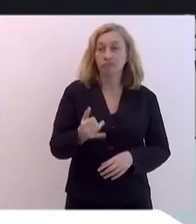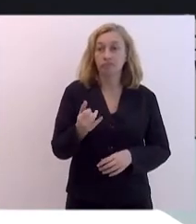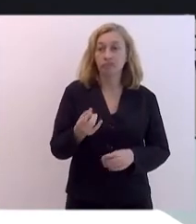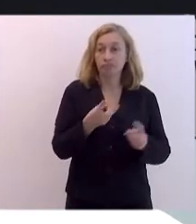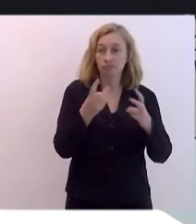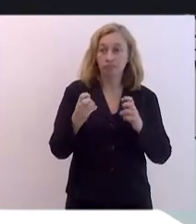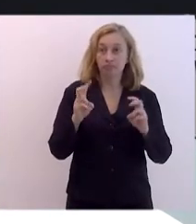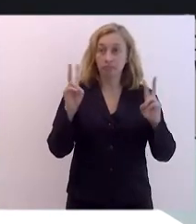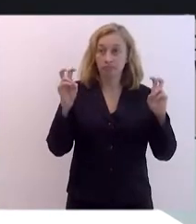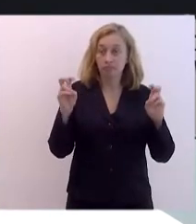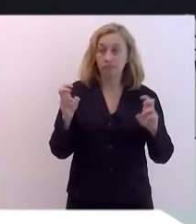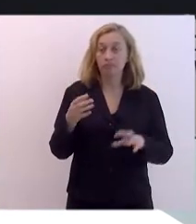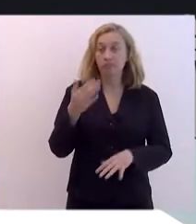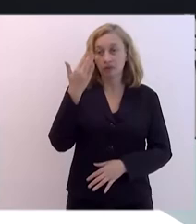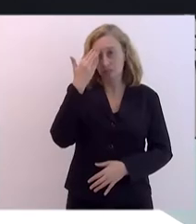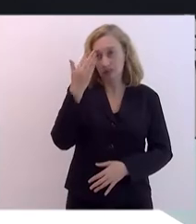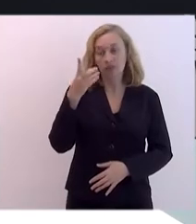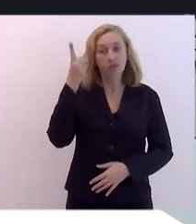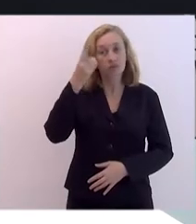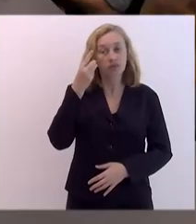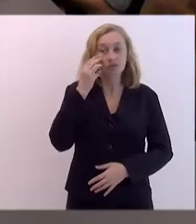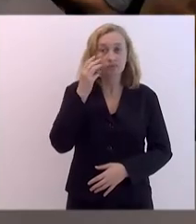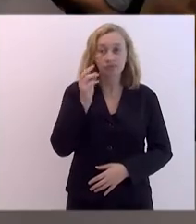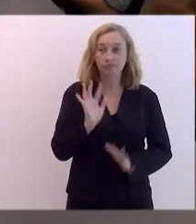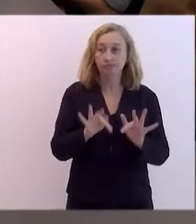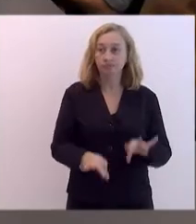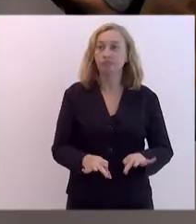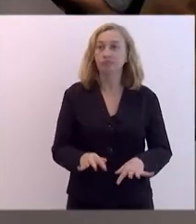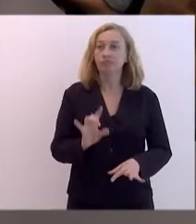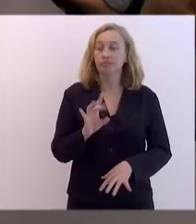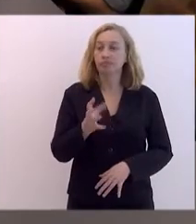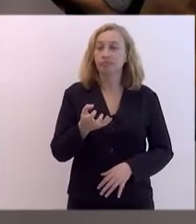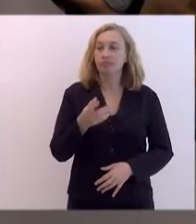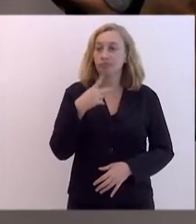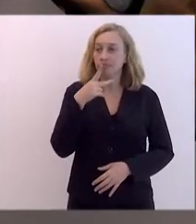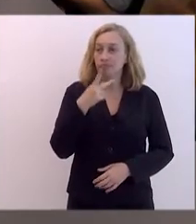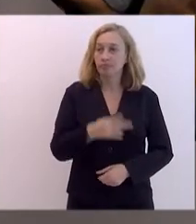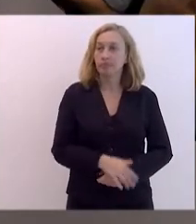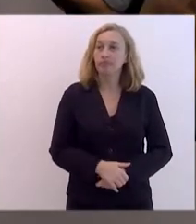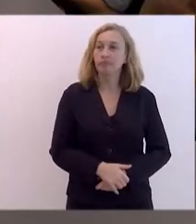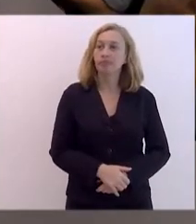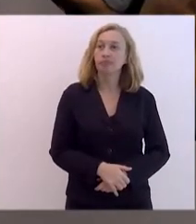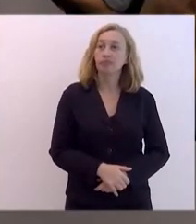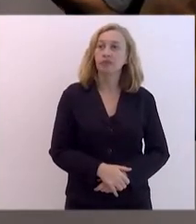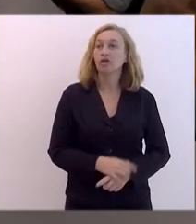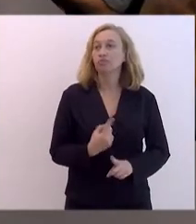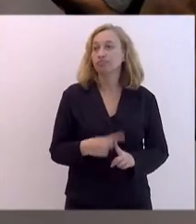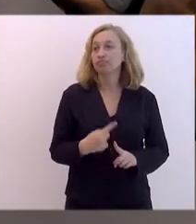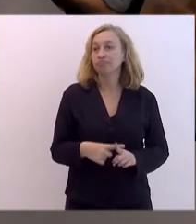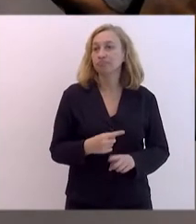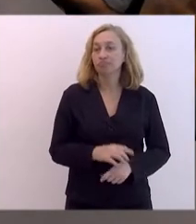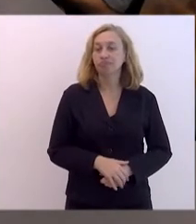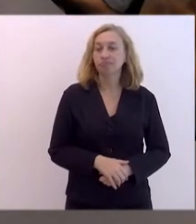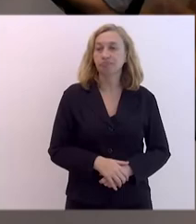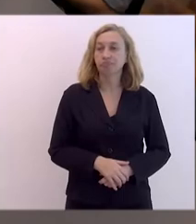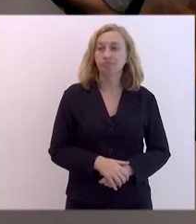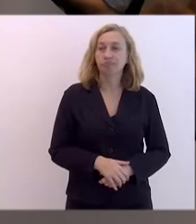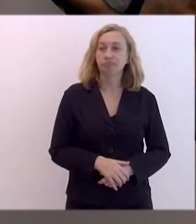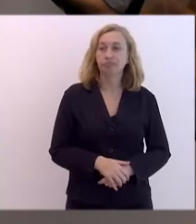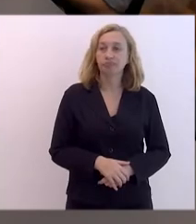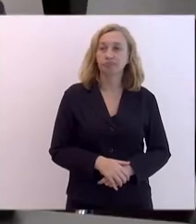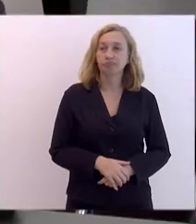presidente. Obrigado. Deputado Valdec, para encerrar. Eu só quero me manifestar, até porque eu falo na